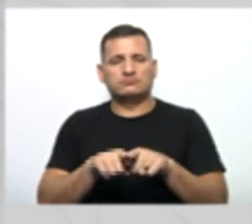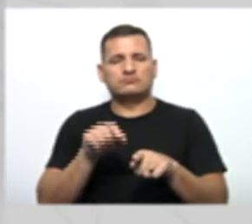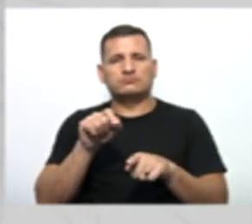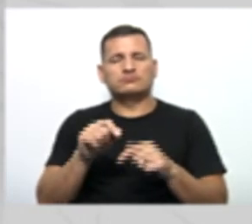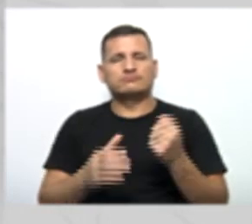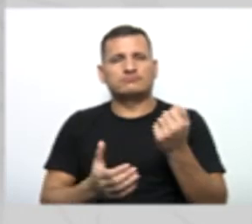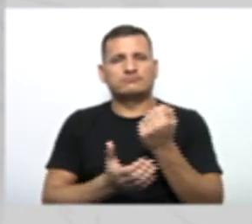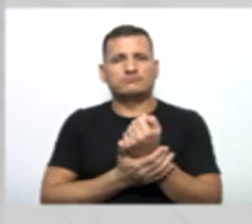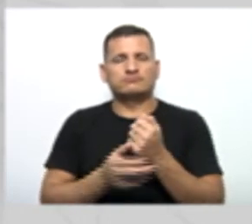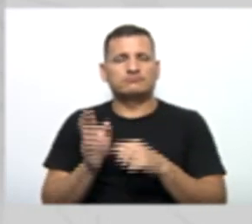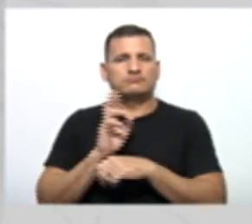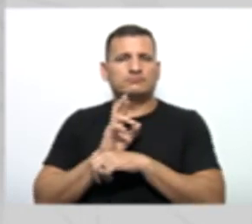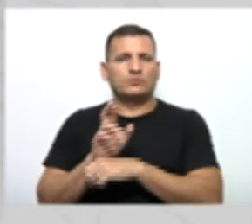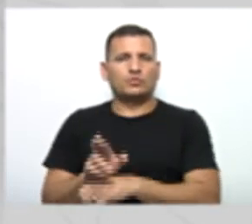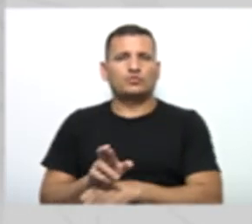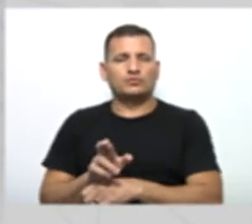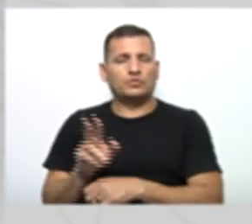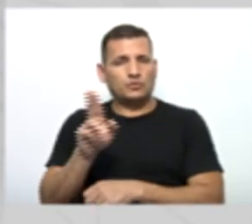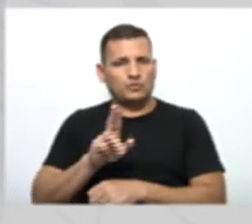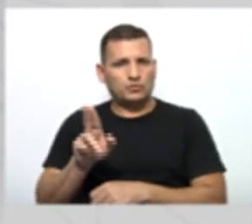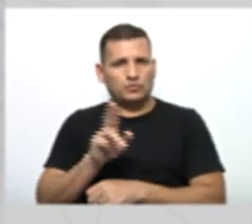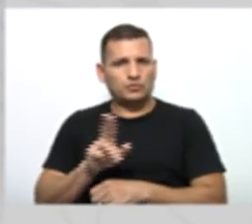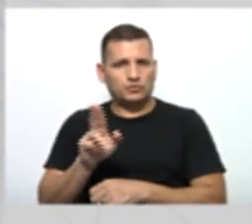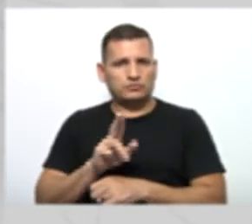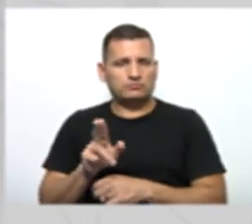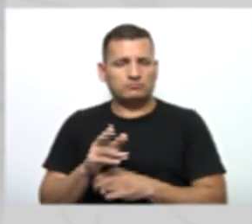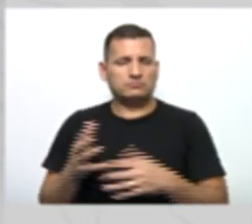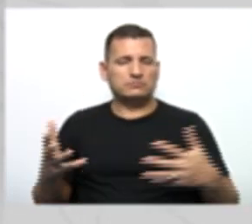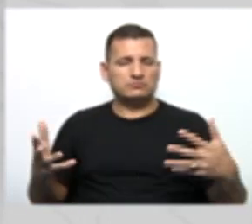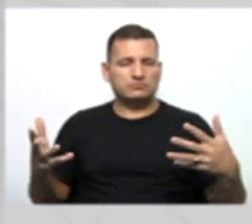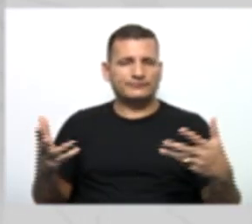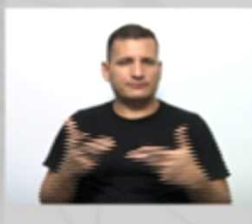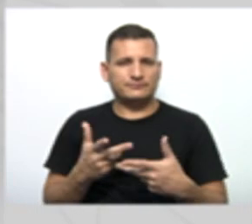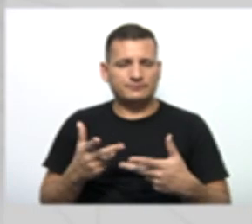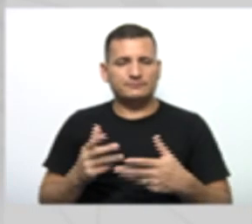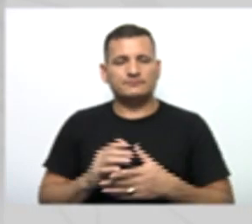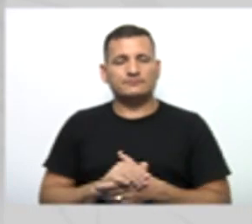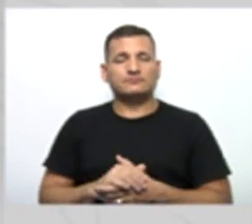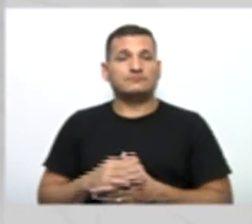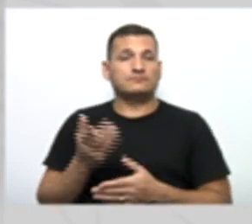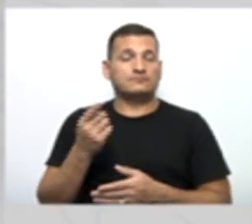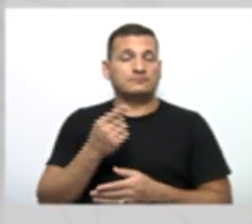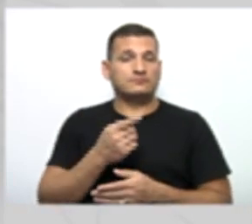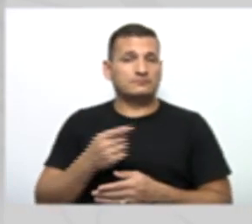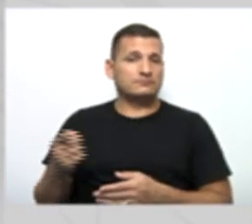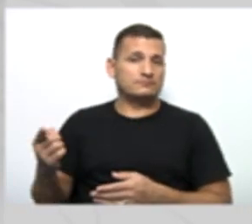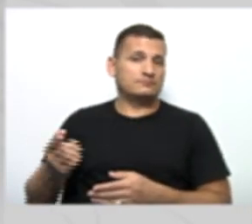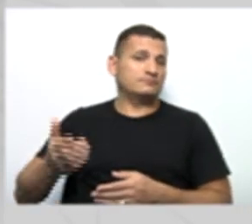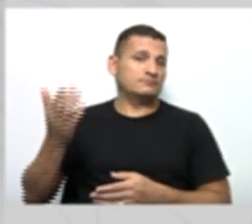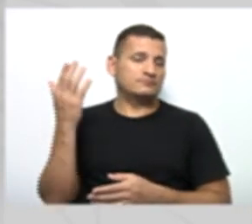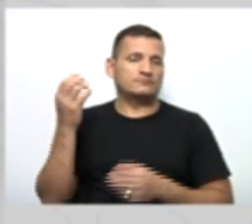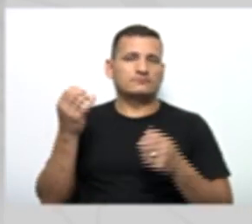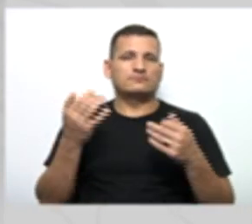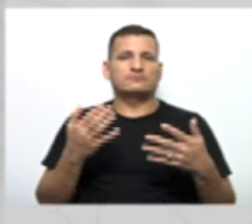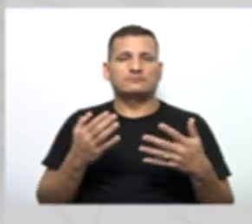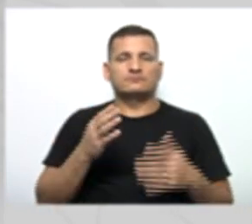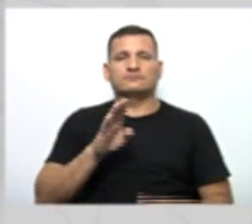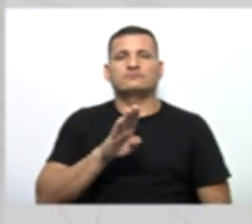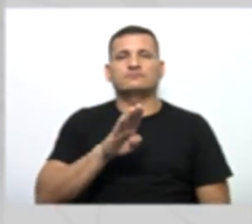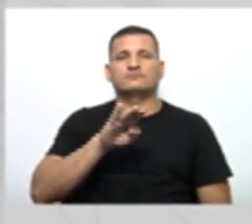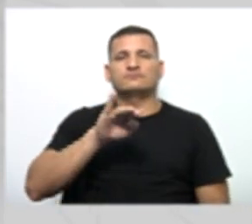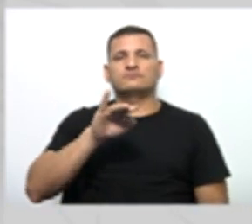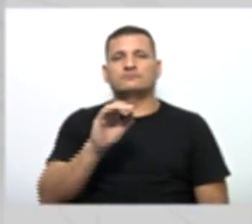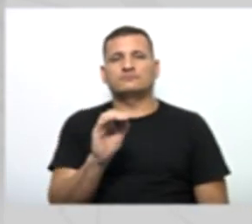uso eficiente desses recursos. Na semana passada, nós estávamos falando sobre o bioplástico.